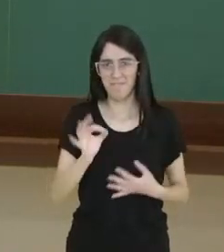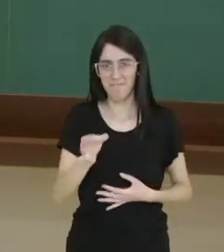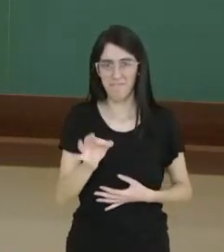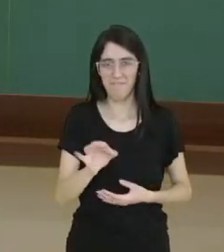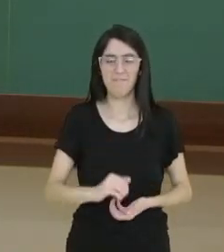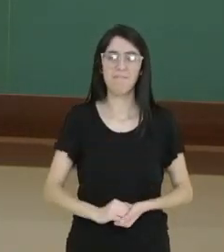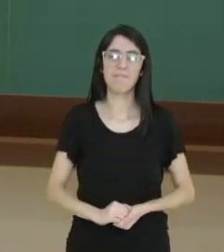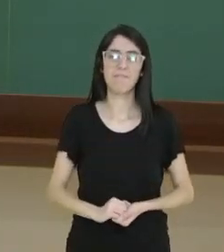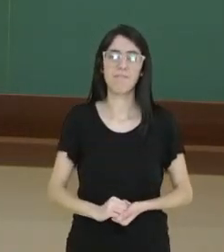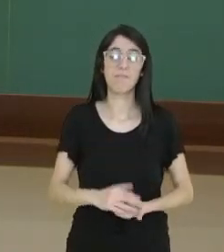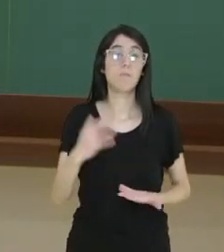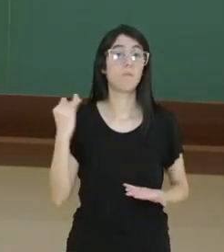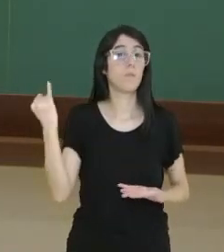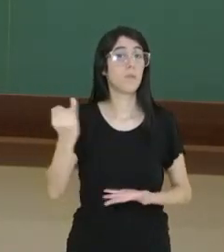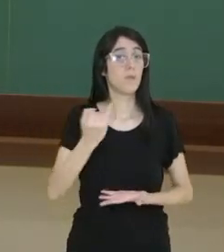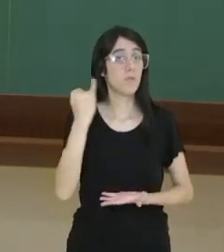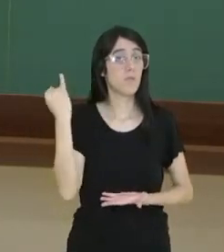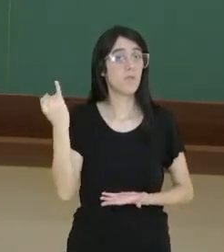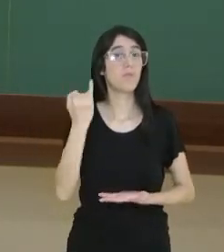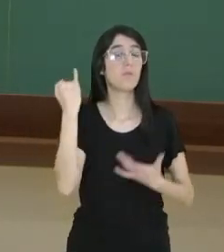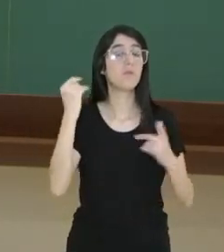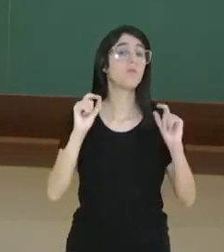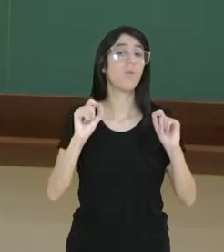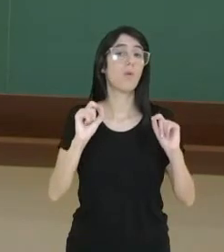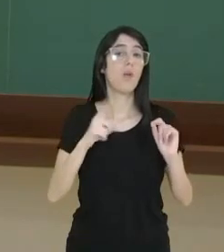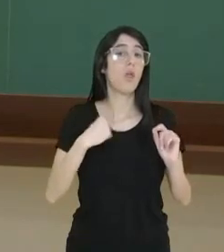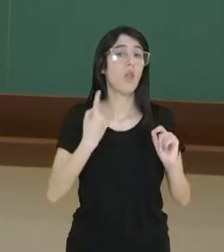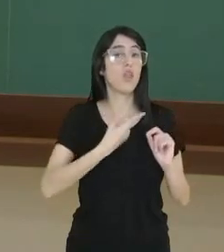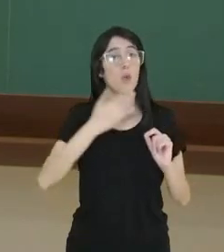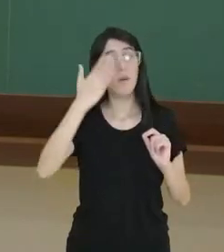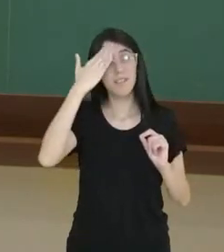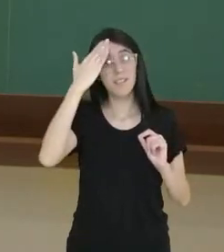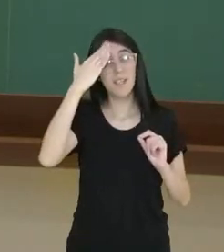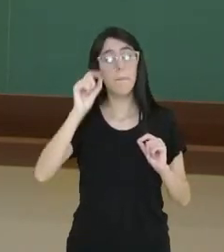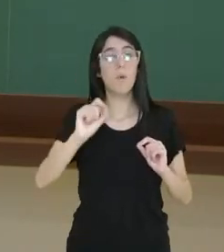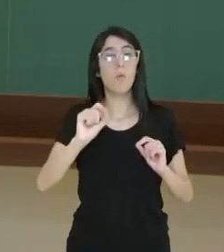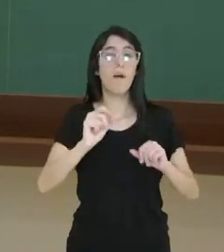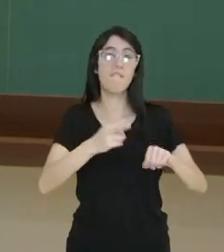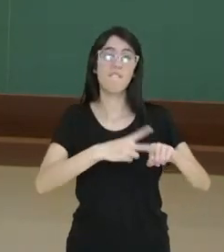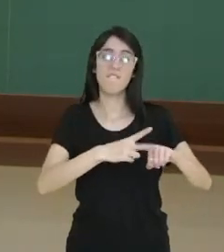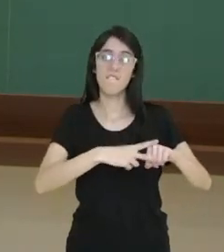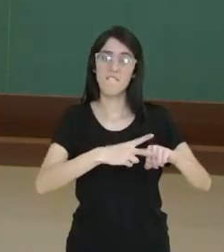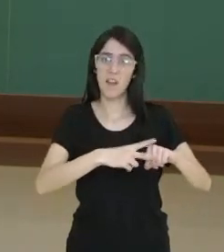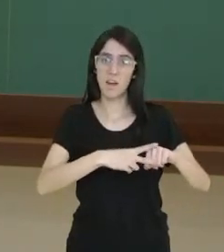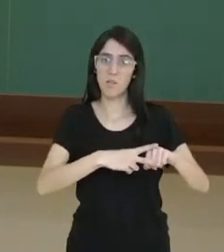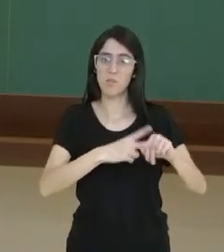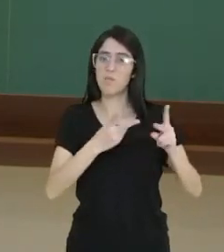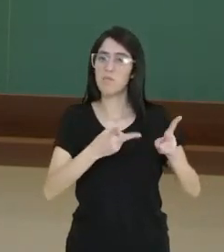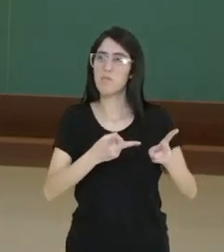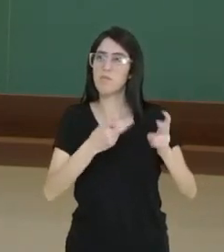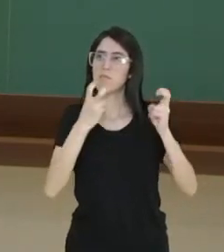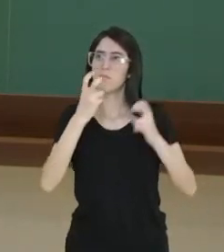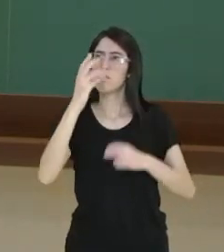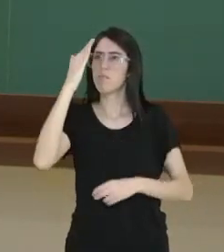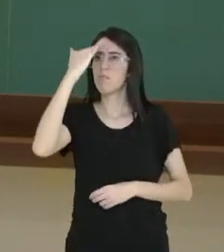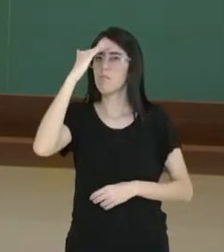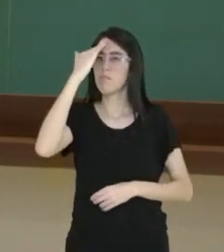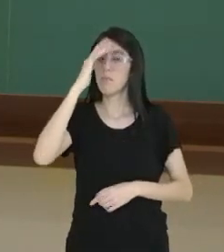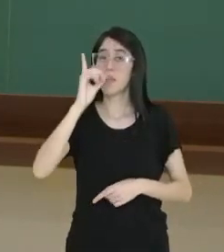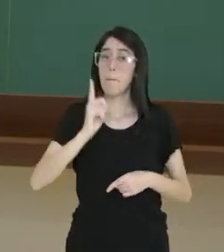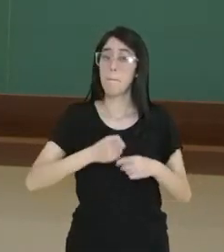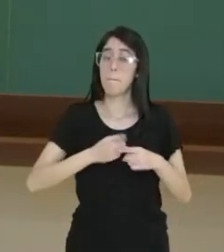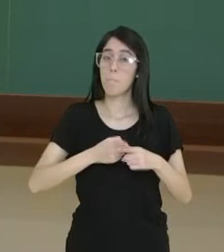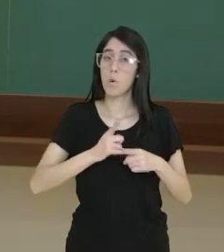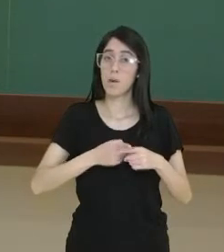trecho. É muito importante, né, nós sabermos o que é o verbo, ou ainda identificá-lo, porque sem isso